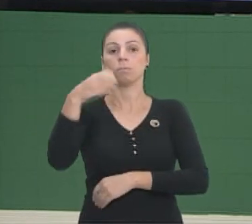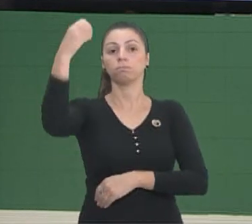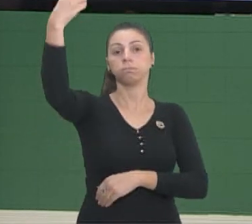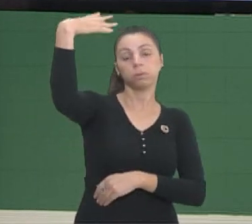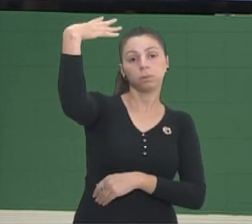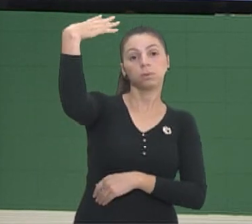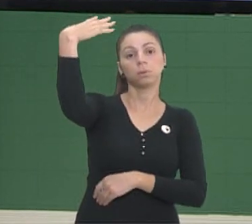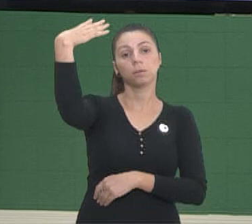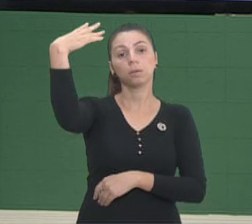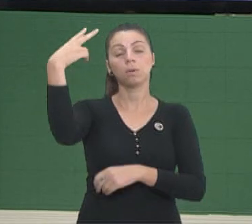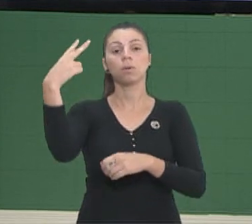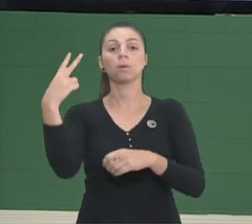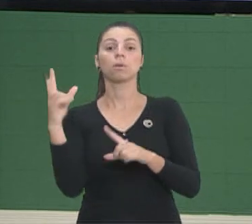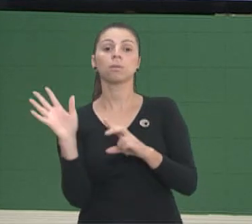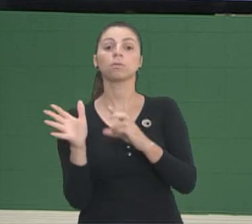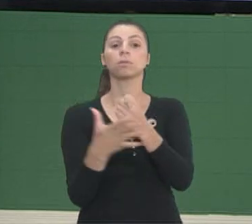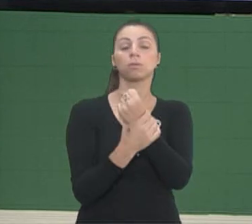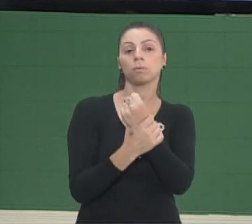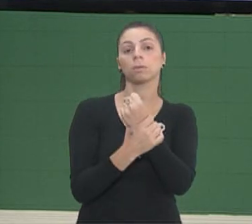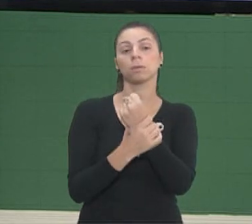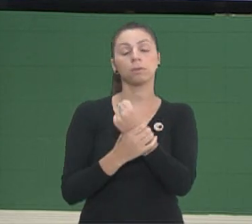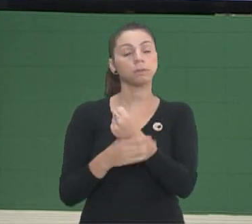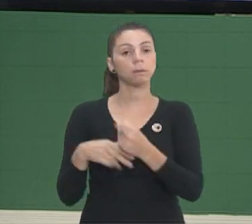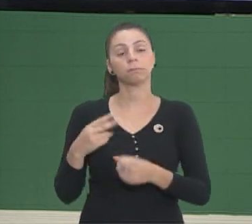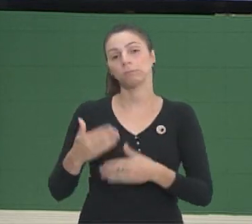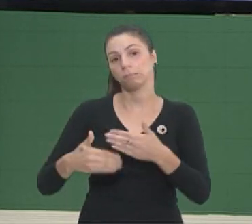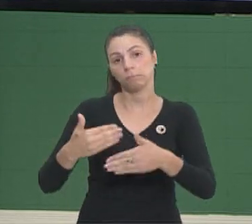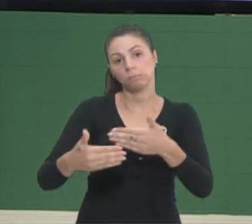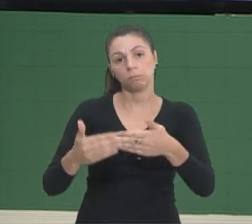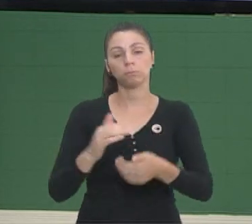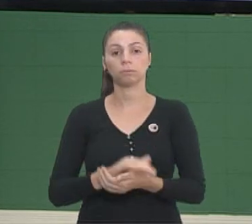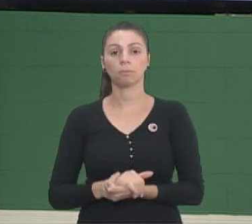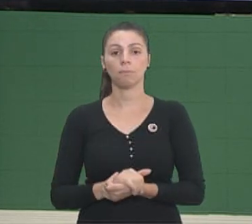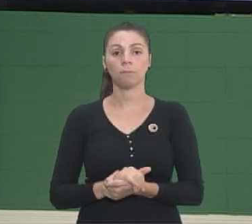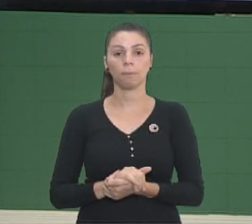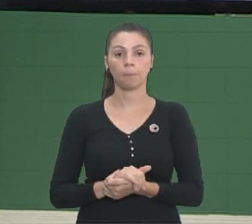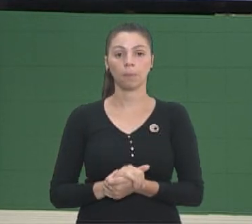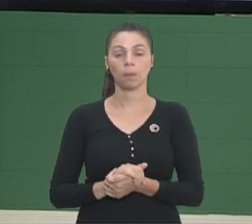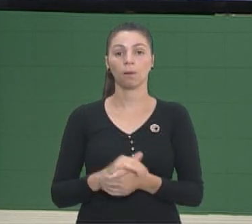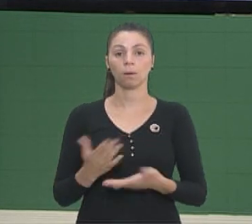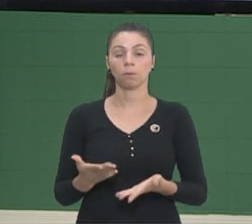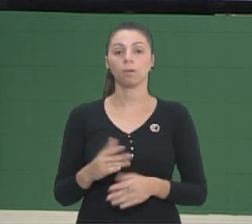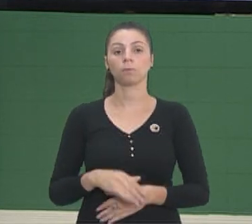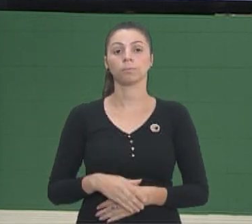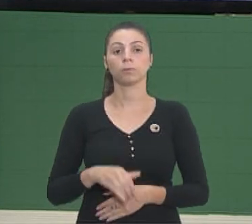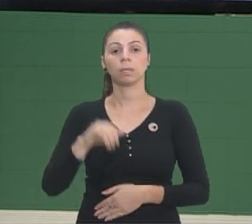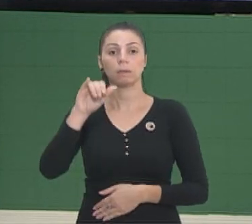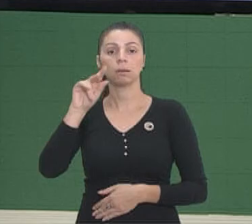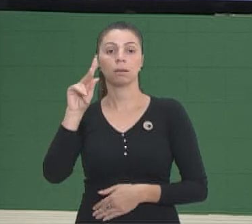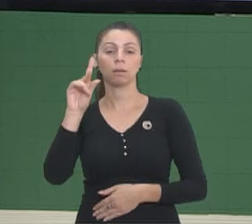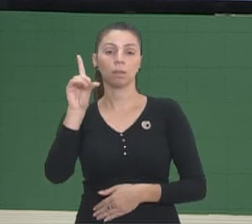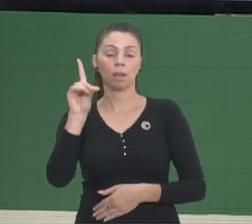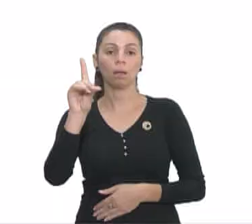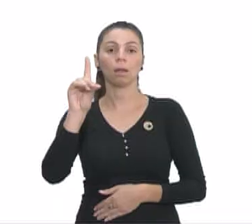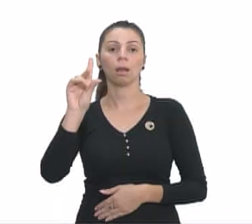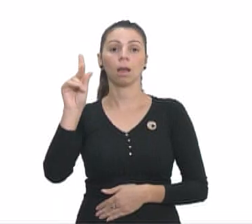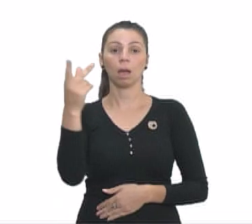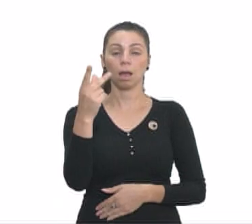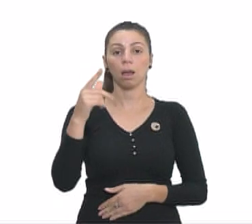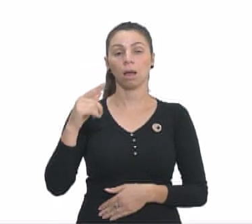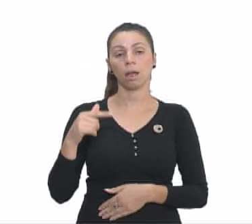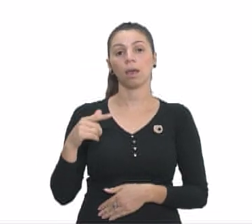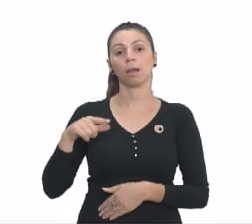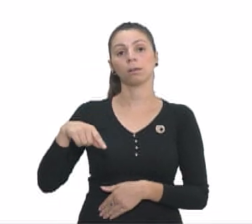e assim por diante. O Índice de Desenvolvimento Humano, que é o IDH, do Paraná está